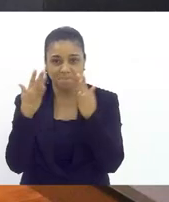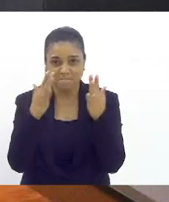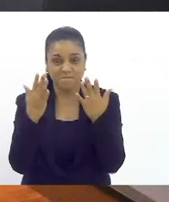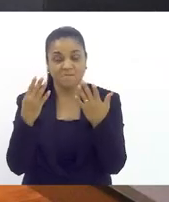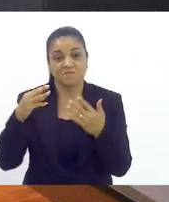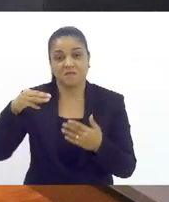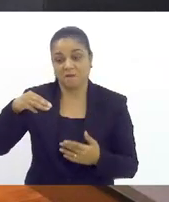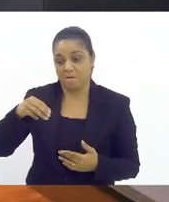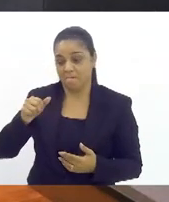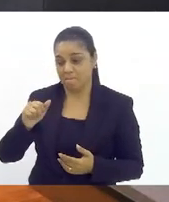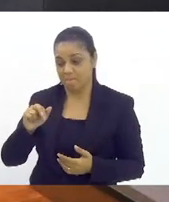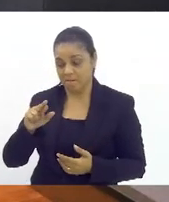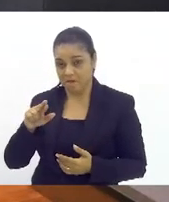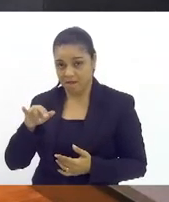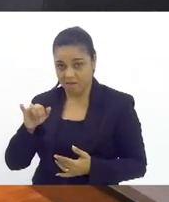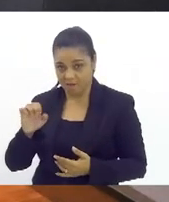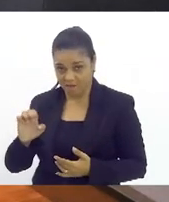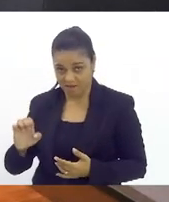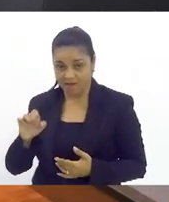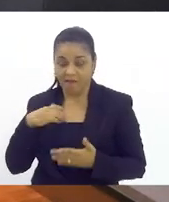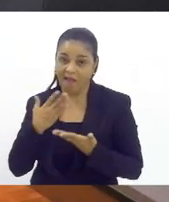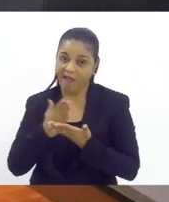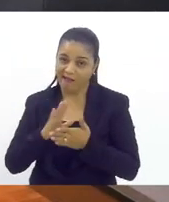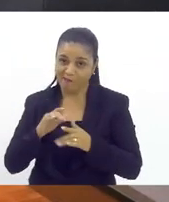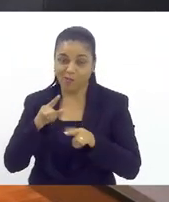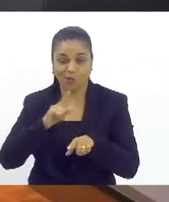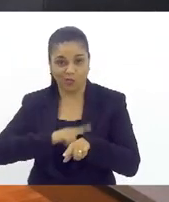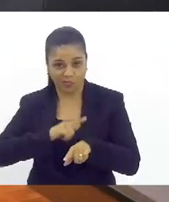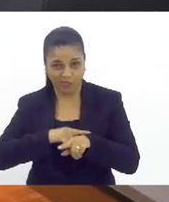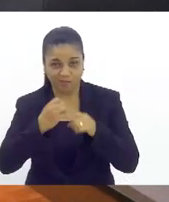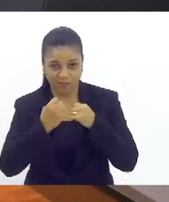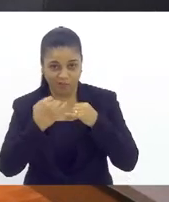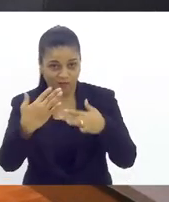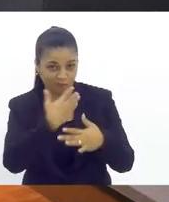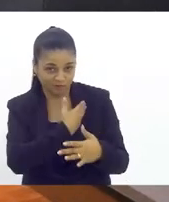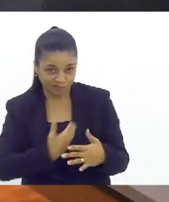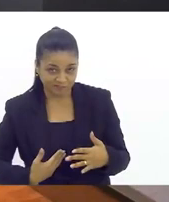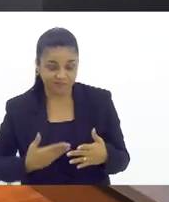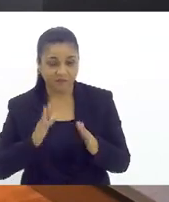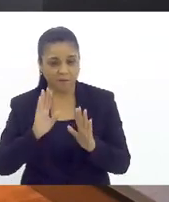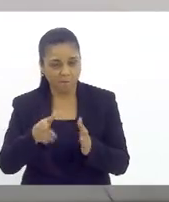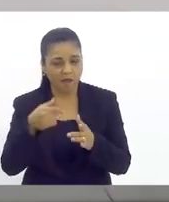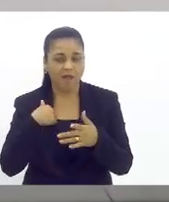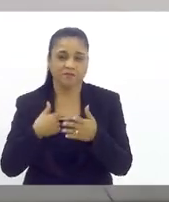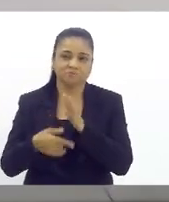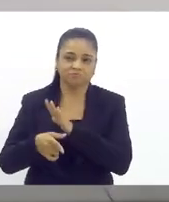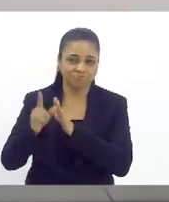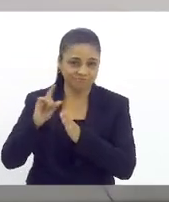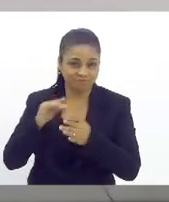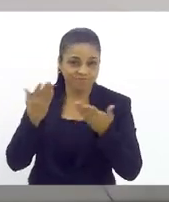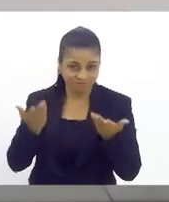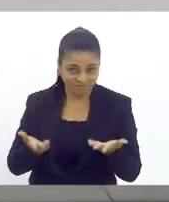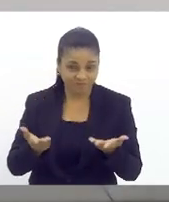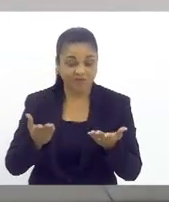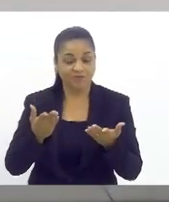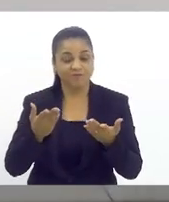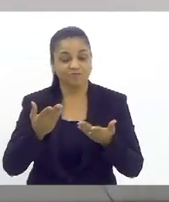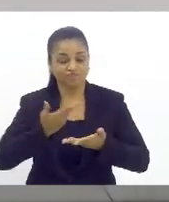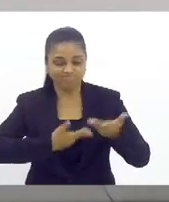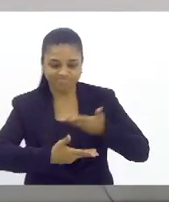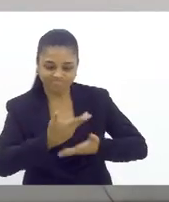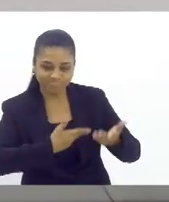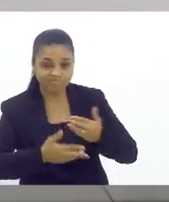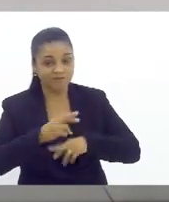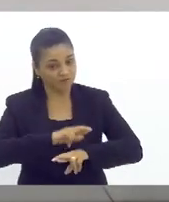acabou o tempo da audiência aquela história de sistematizar vamos fazer diferente Ou algo epidem vamos fazer essa